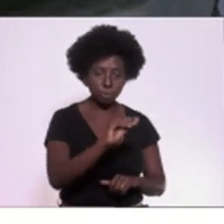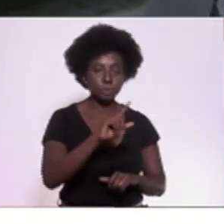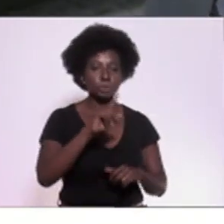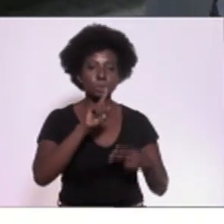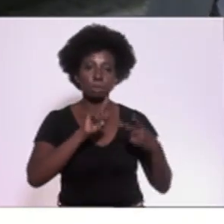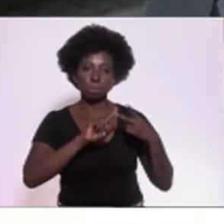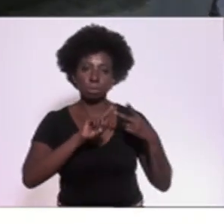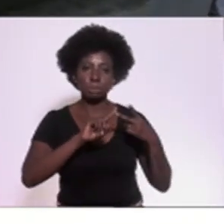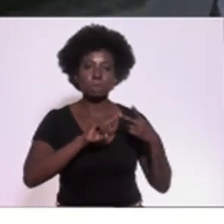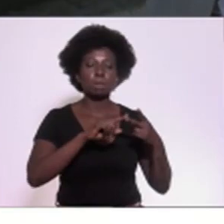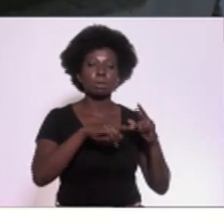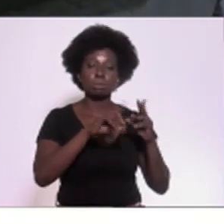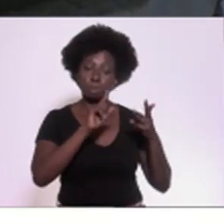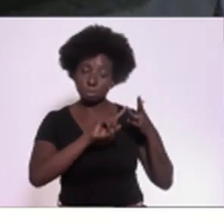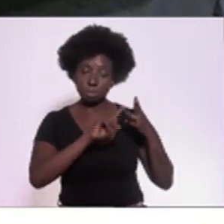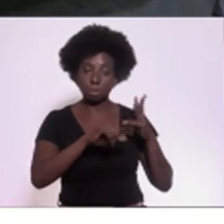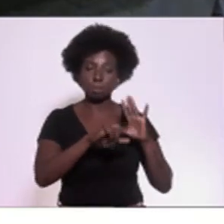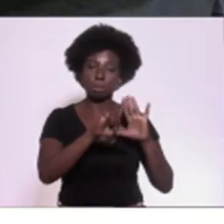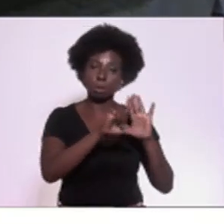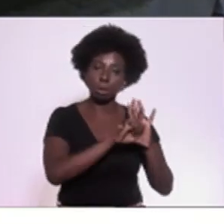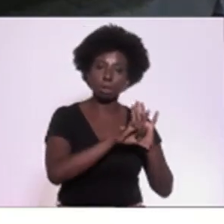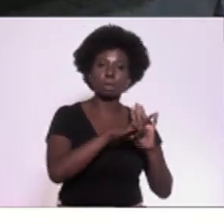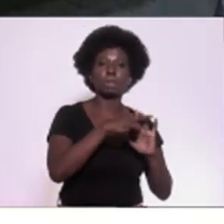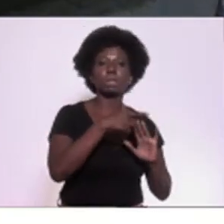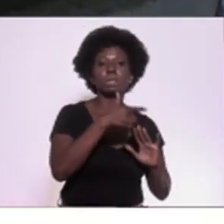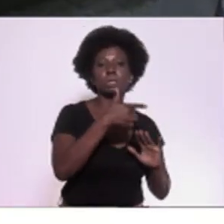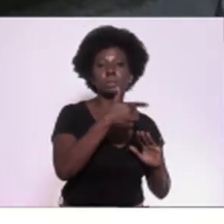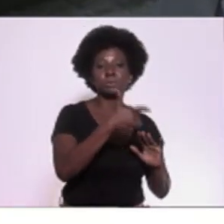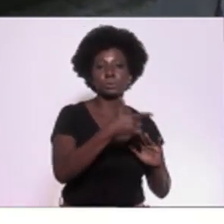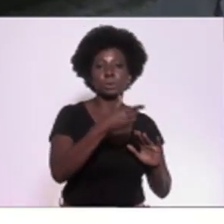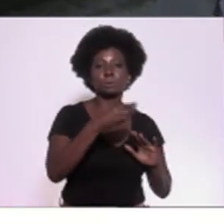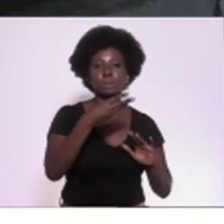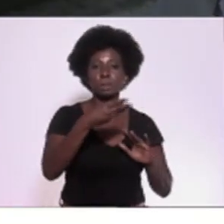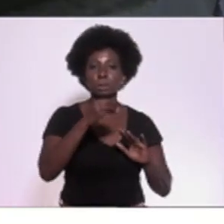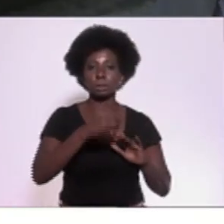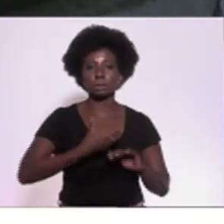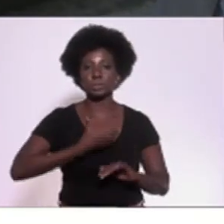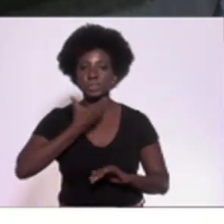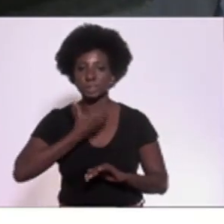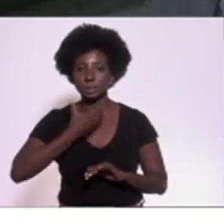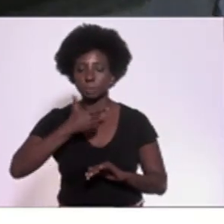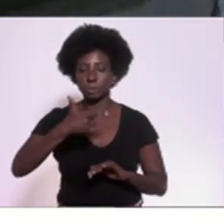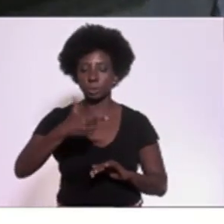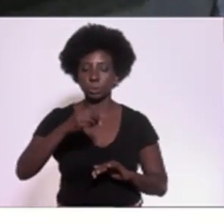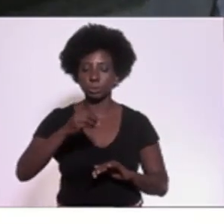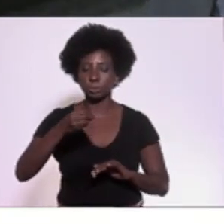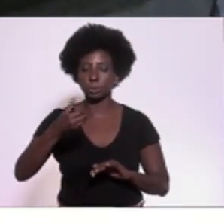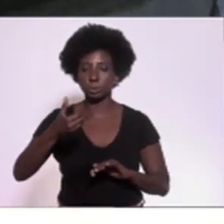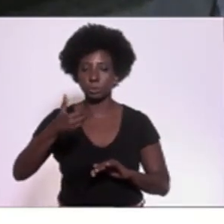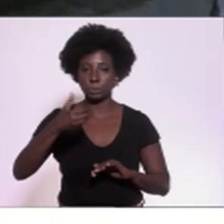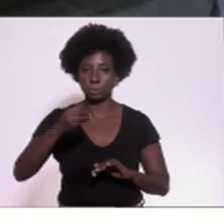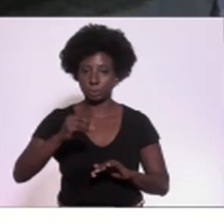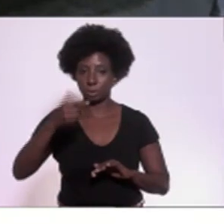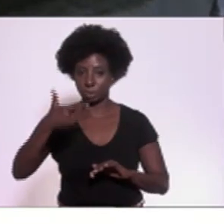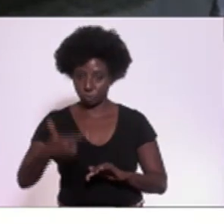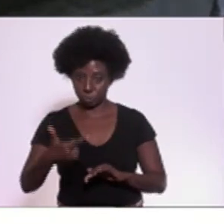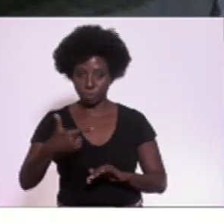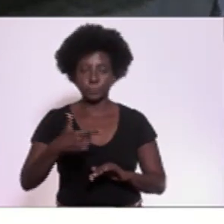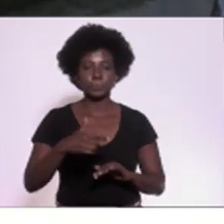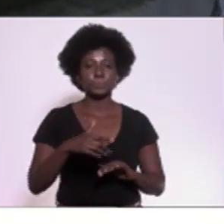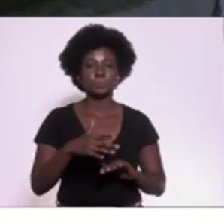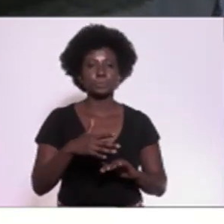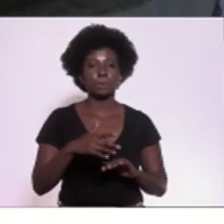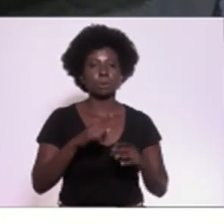Lei 4.056, de 30 de dezembro de 2002, com a seguinte redação. Artigo 3º.